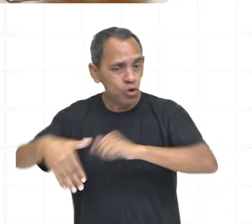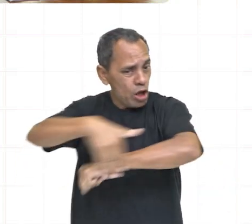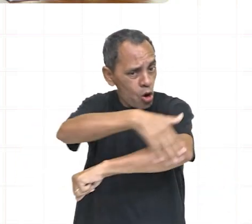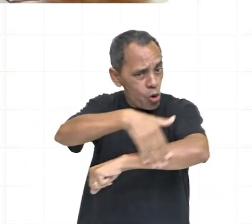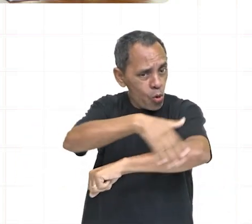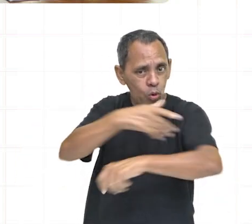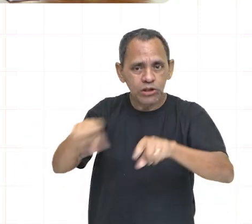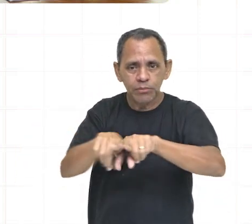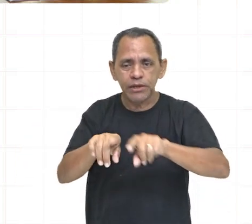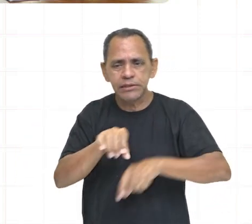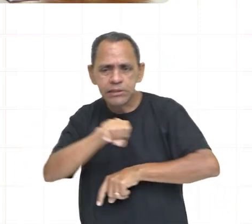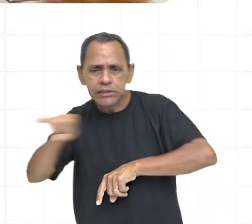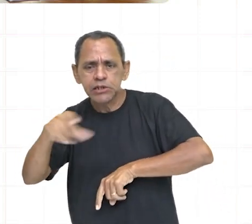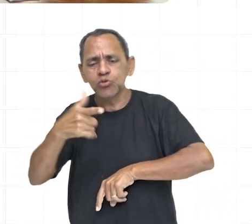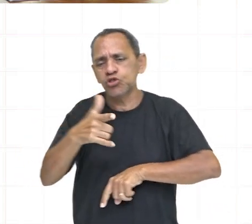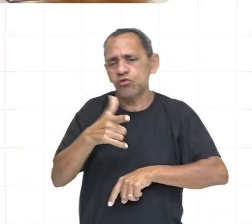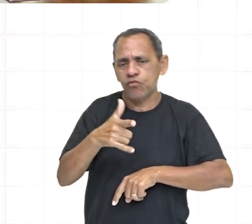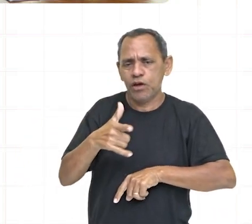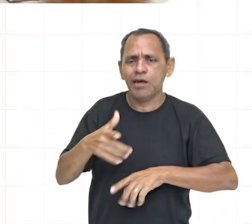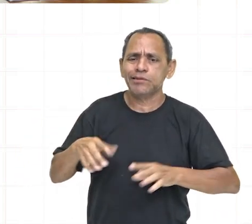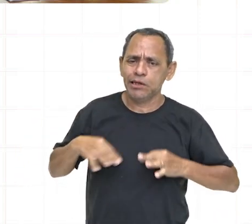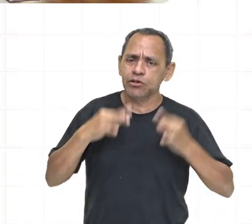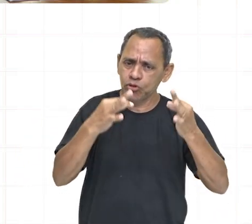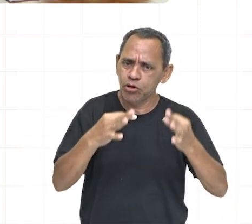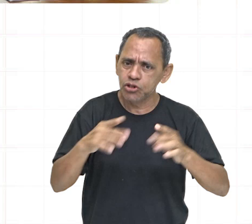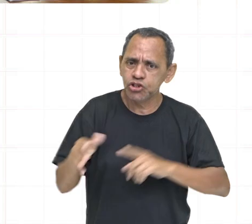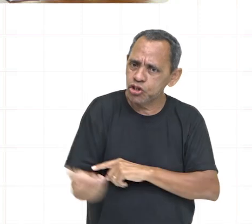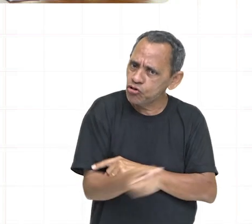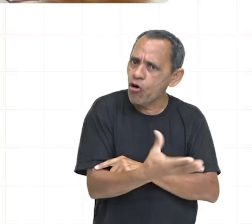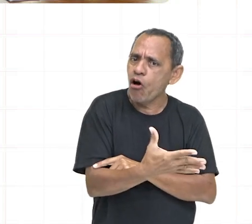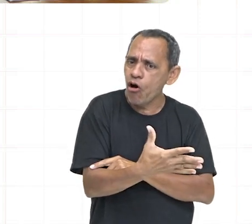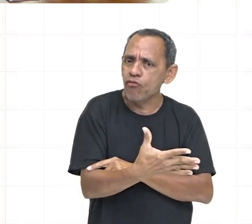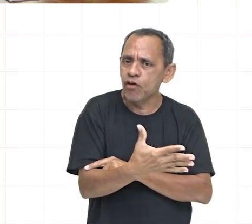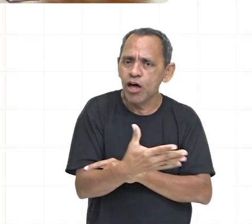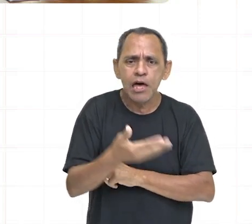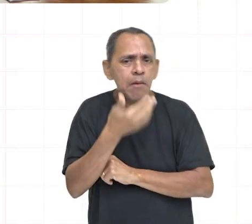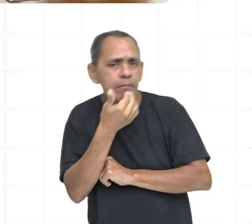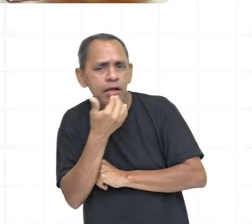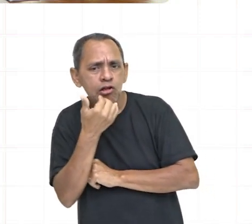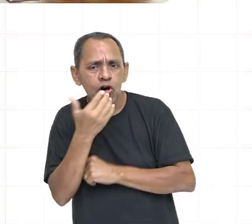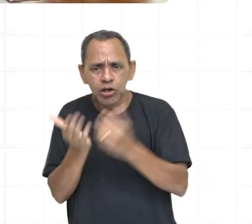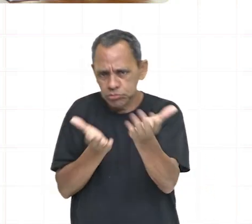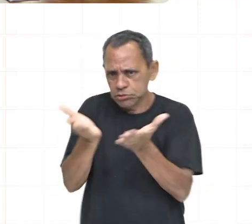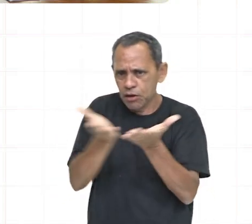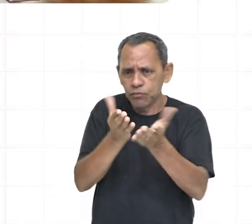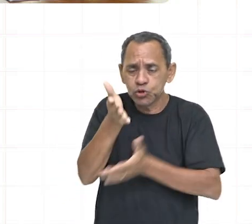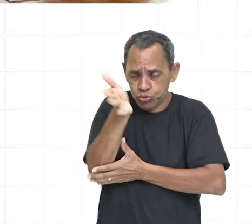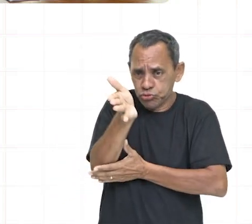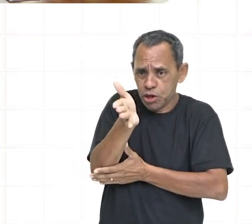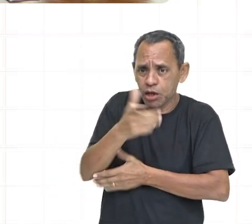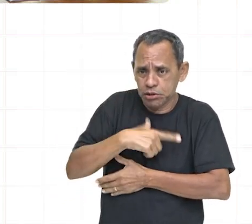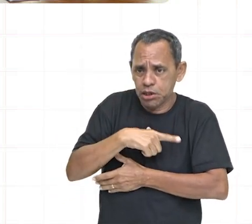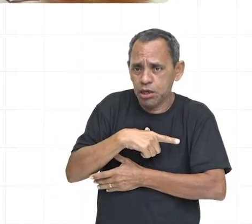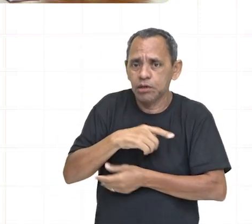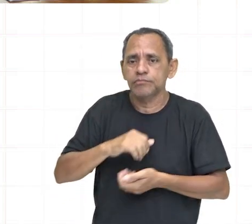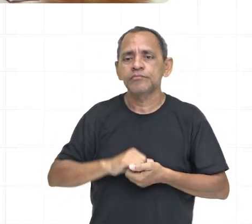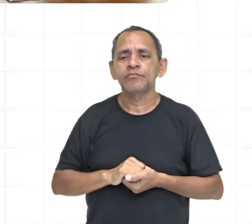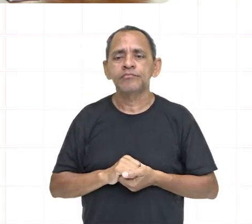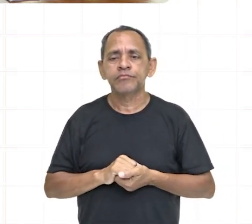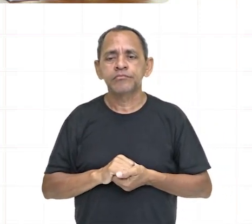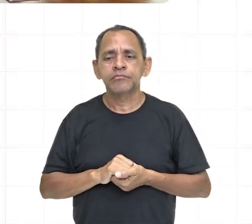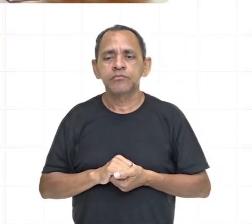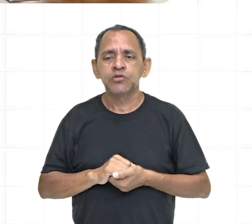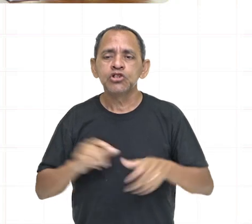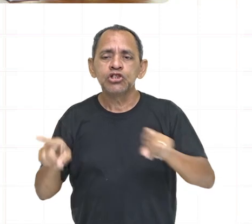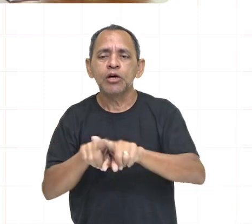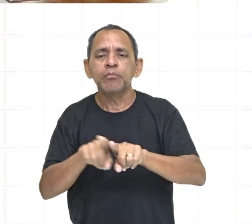sido criada. E nós temos também o aprimoramento de serviços já existentes. Então, além da criação,